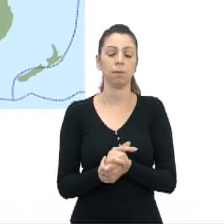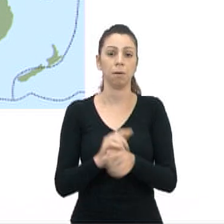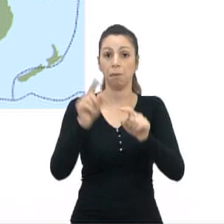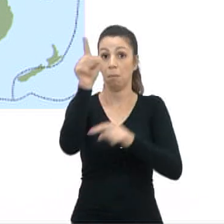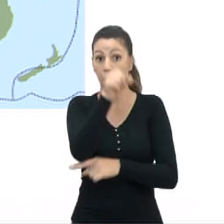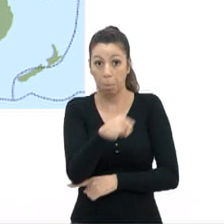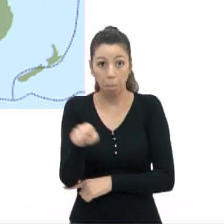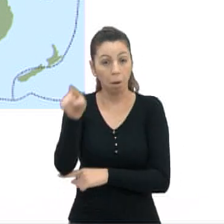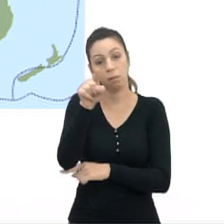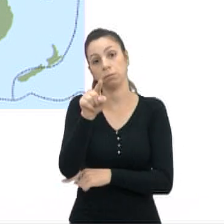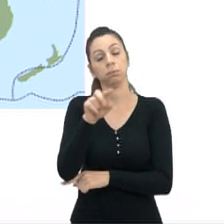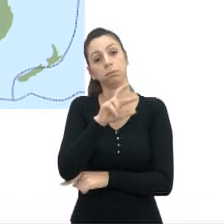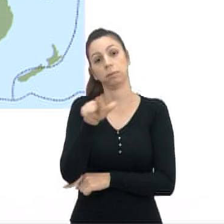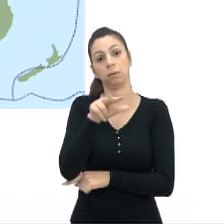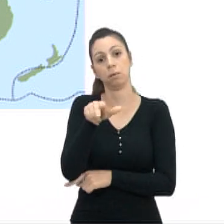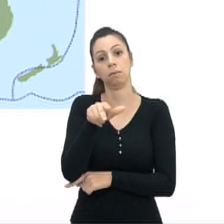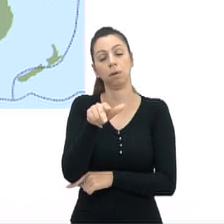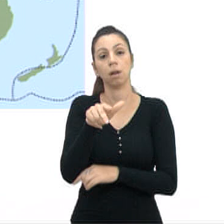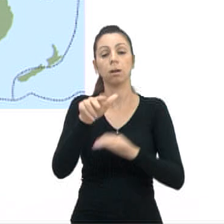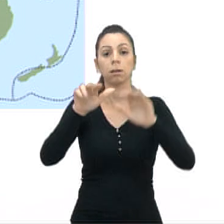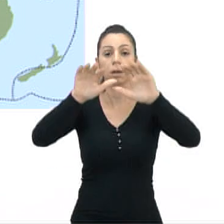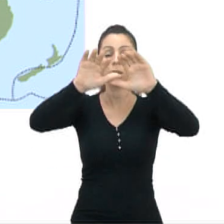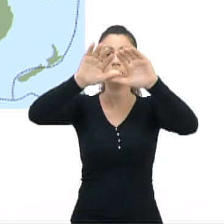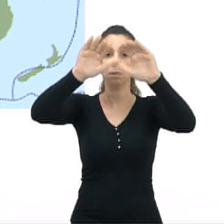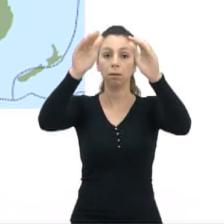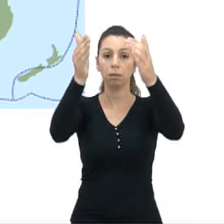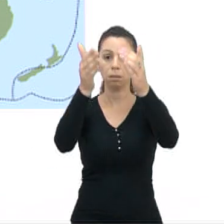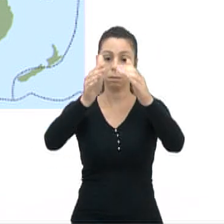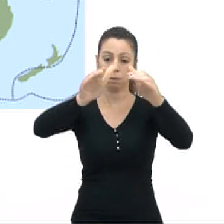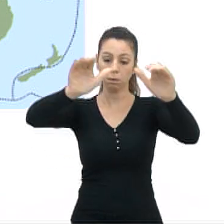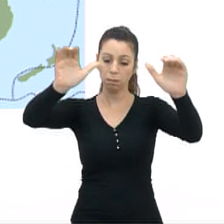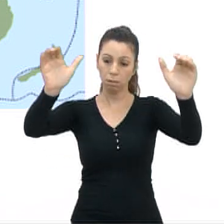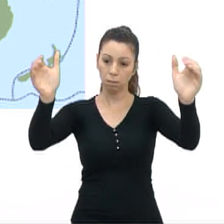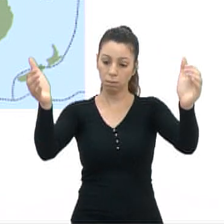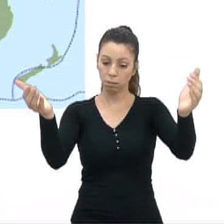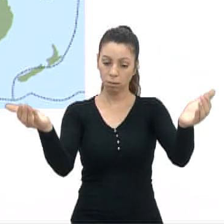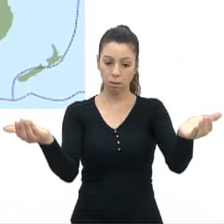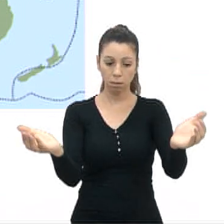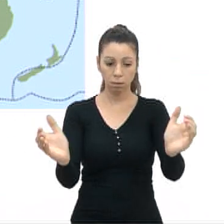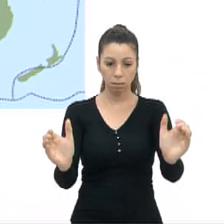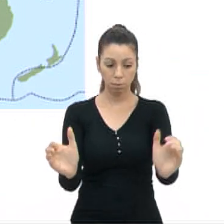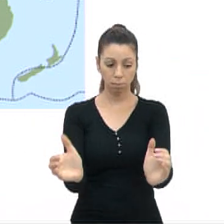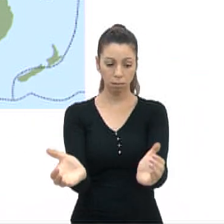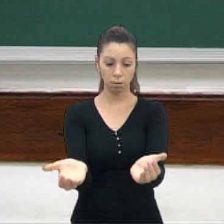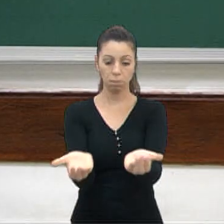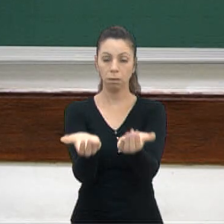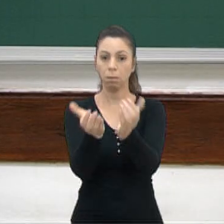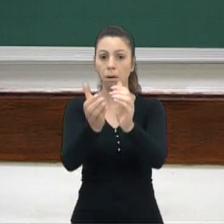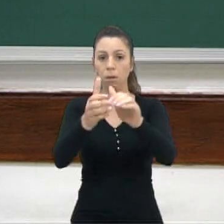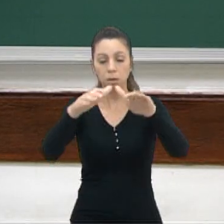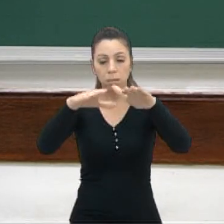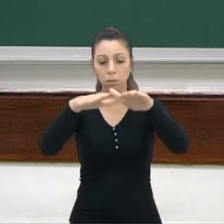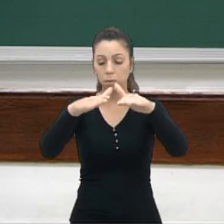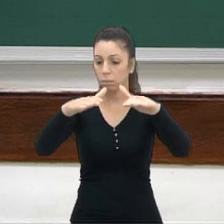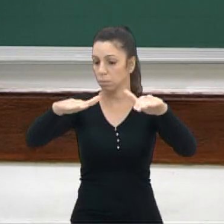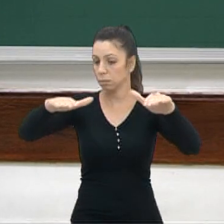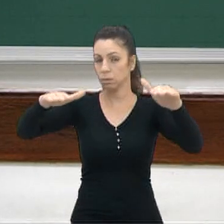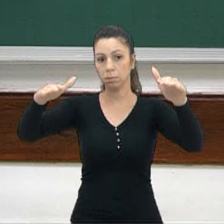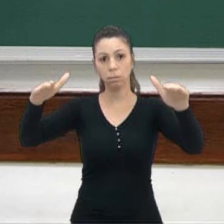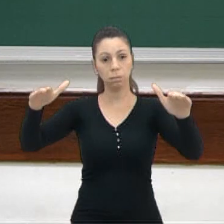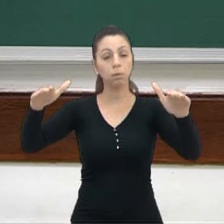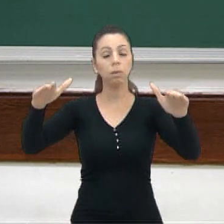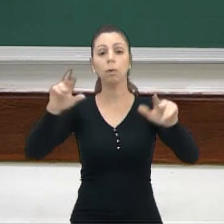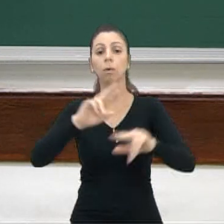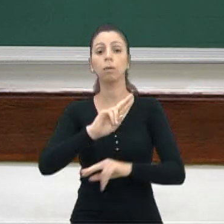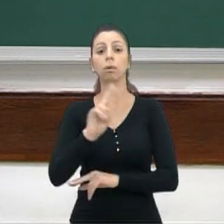possui rachaduras. Sim, pedaços, então elas são separadas. Essas rachaduras são chamadas,